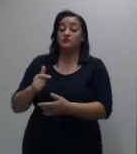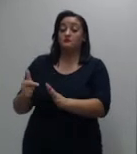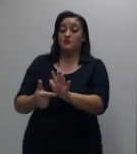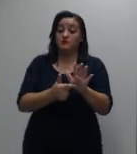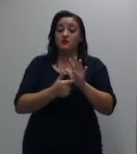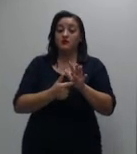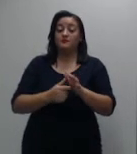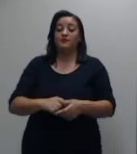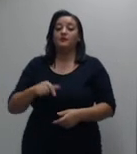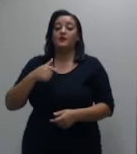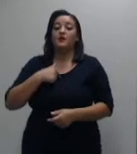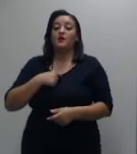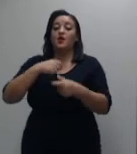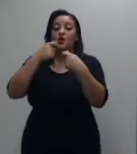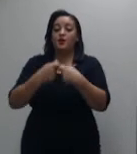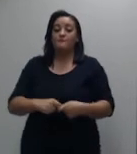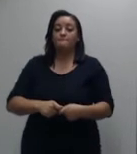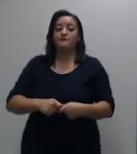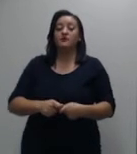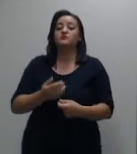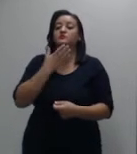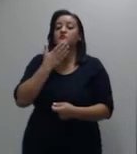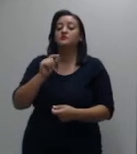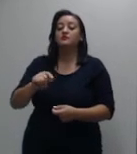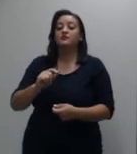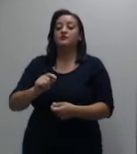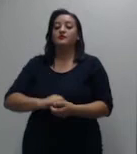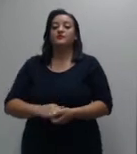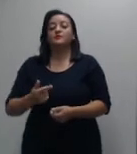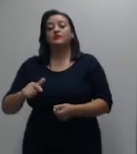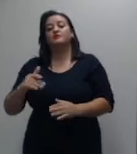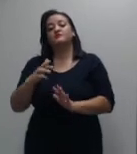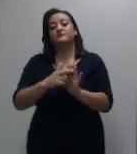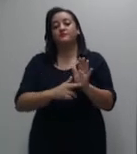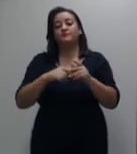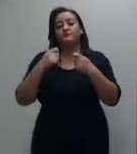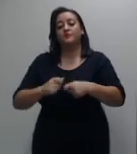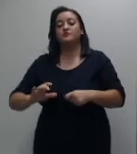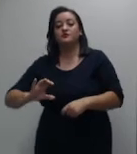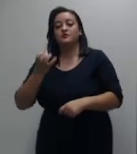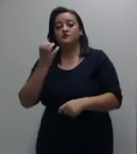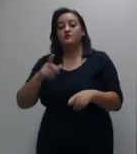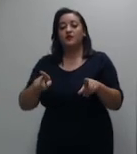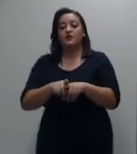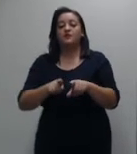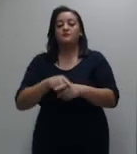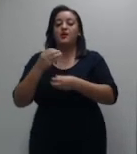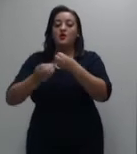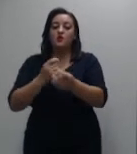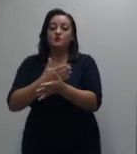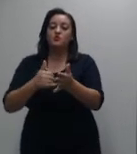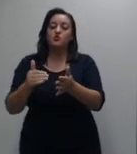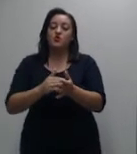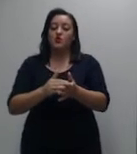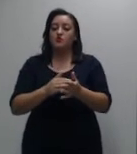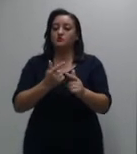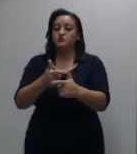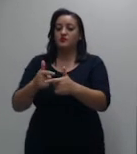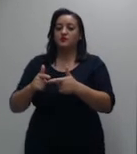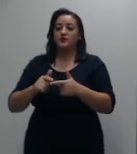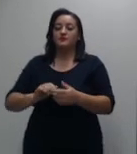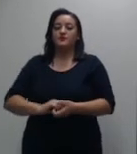eu posso ver as pessoas necessitadas para que aqueles temos posso ter resolvido assim como todas as pendências